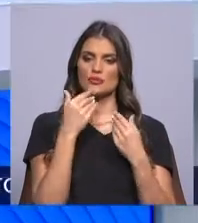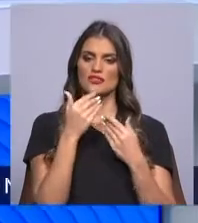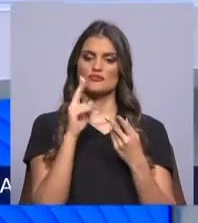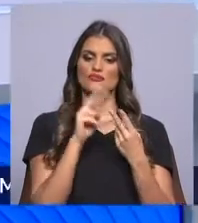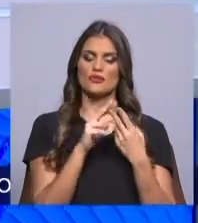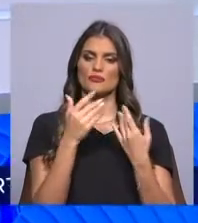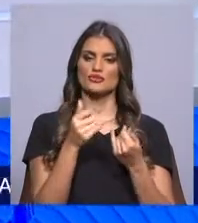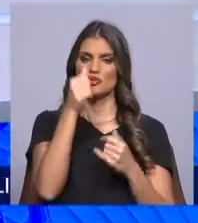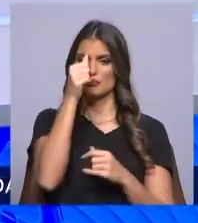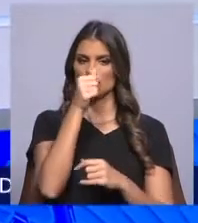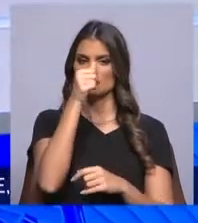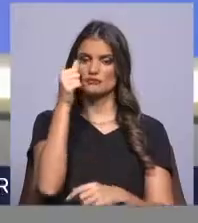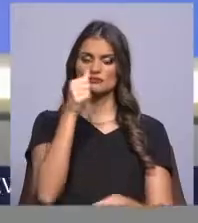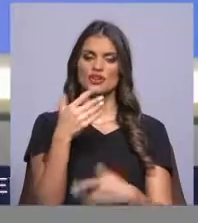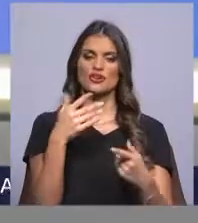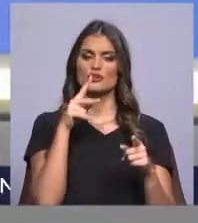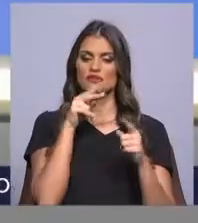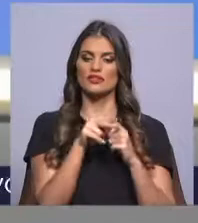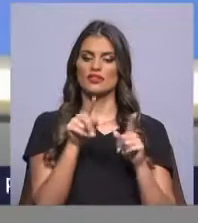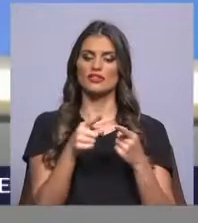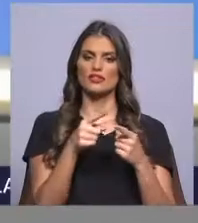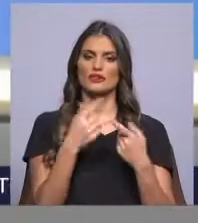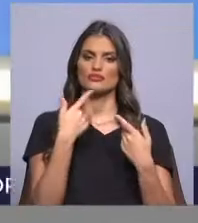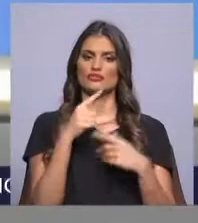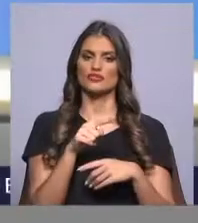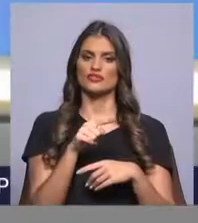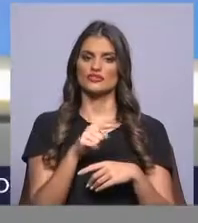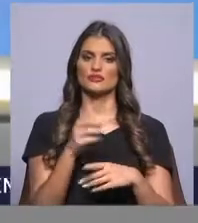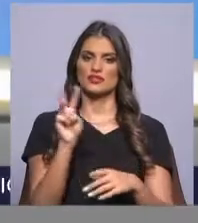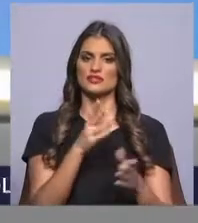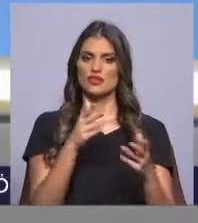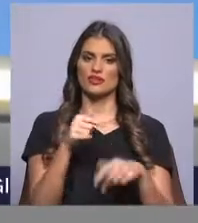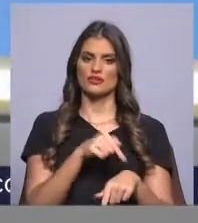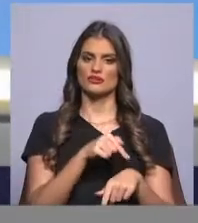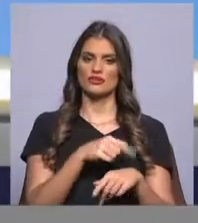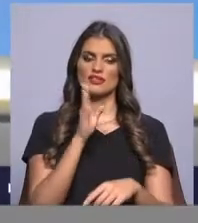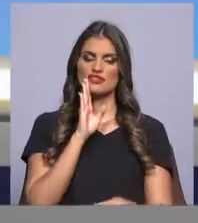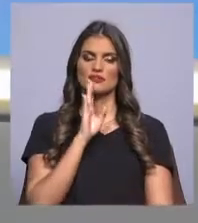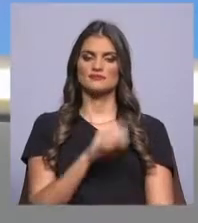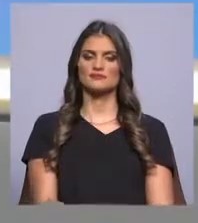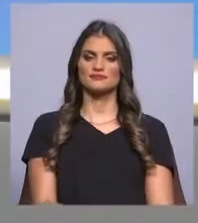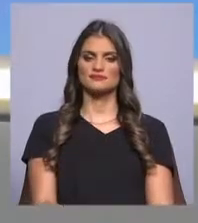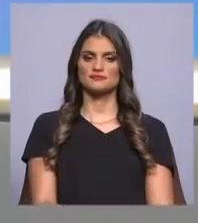próximo domingo. Fazemos agora um curto intervalo e voltamos já a seguir para a terceira hora de Bom Dia Portugal. Até já.